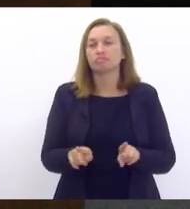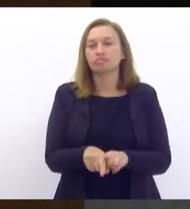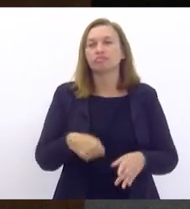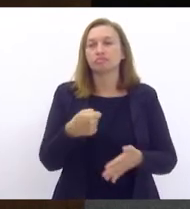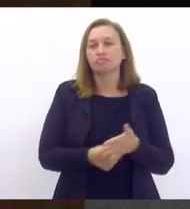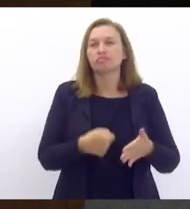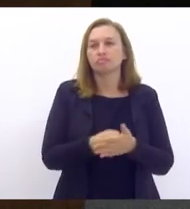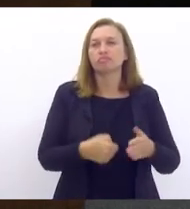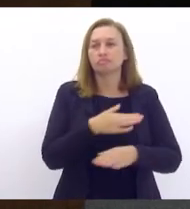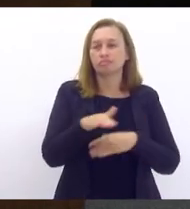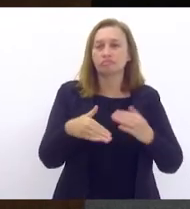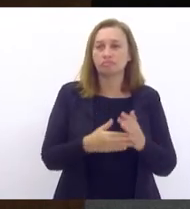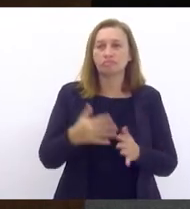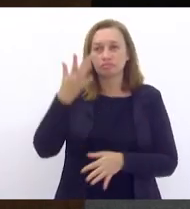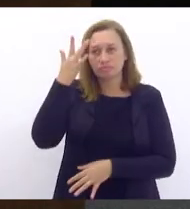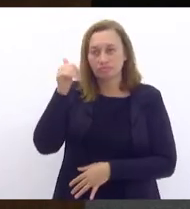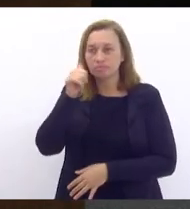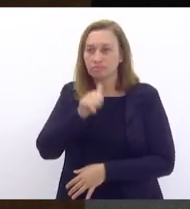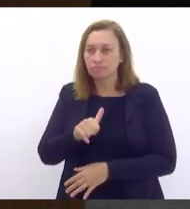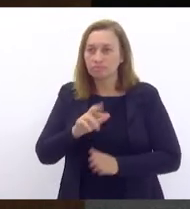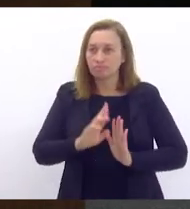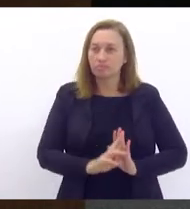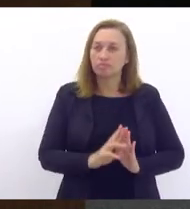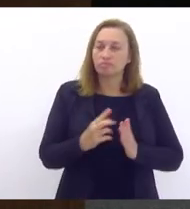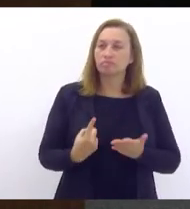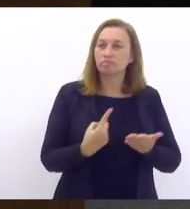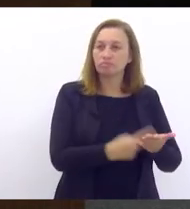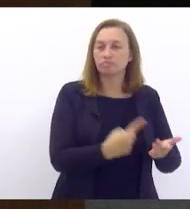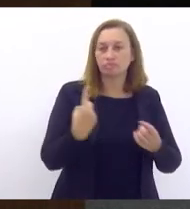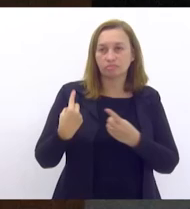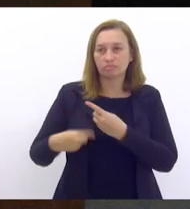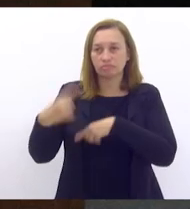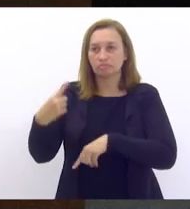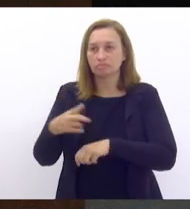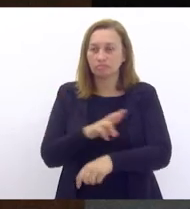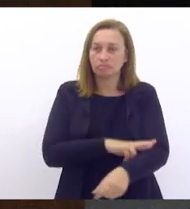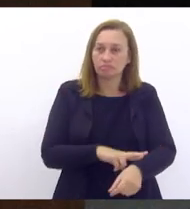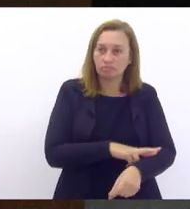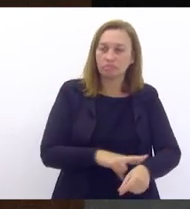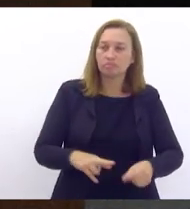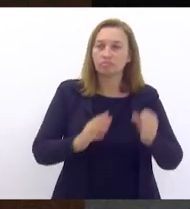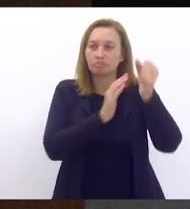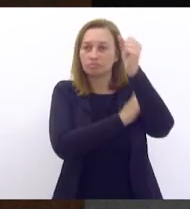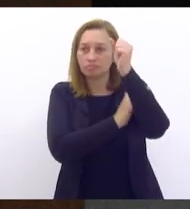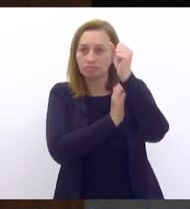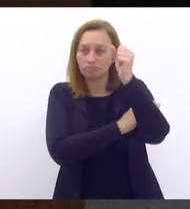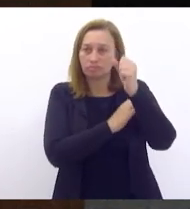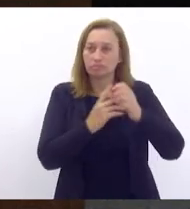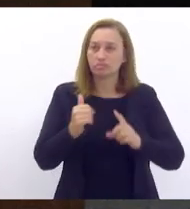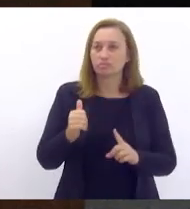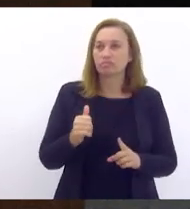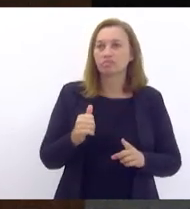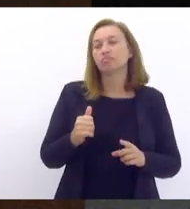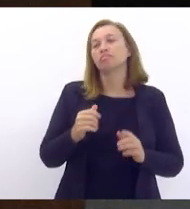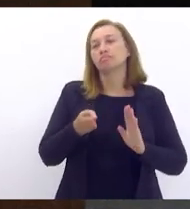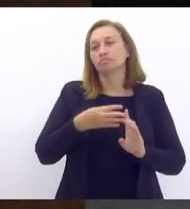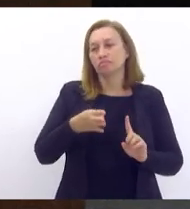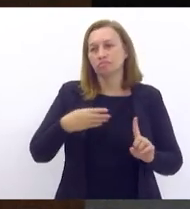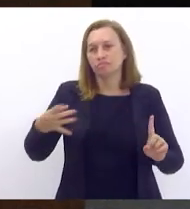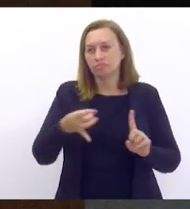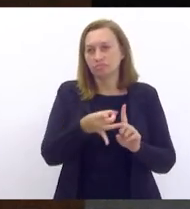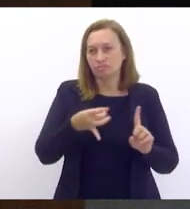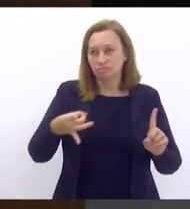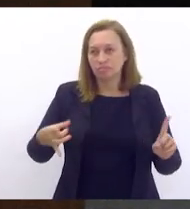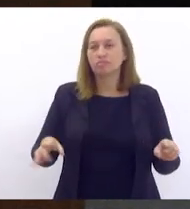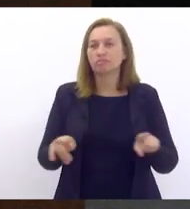as mulheres comprometidas com a superação do racismo, do machismo, da LGBTfobia, com a